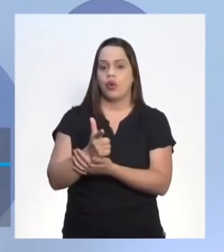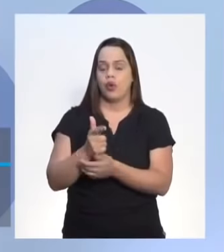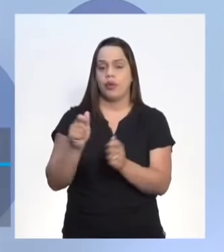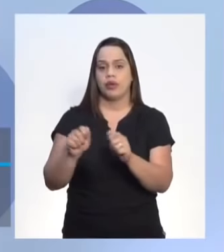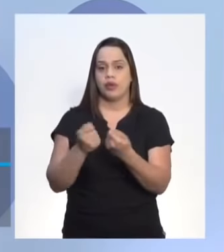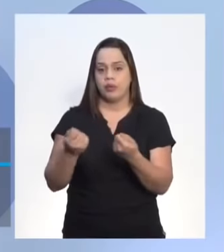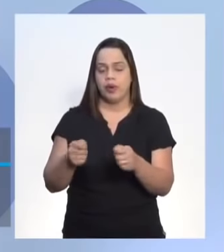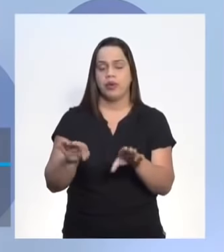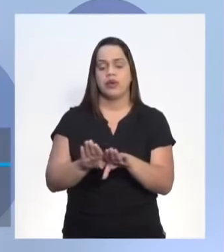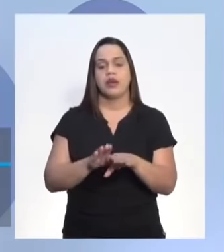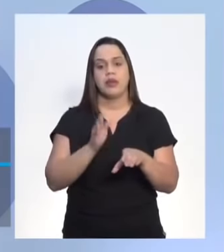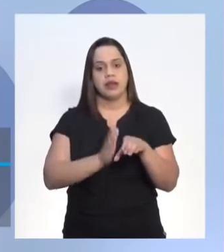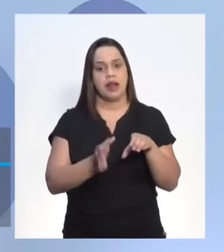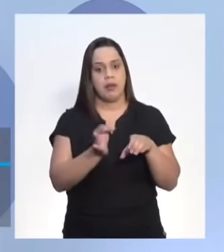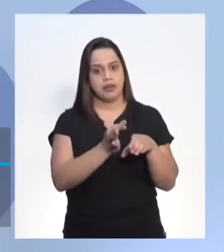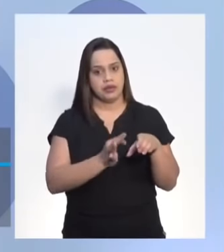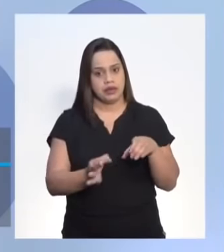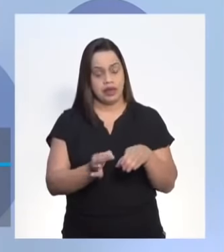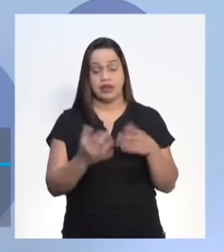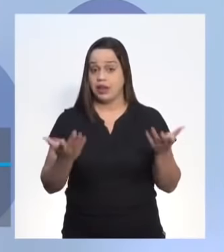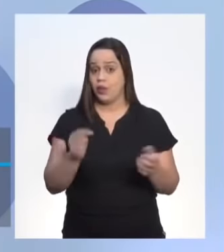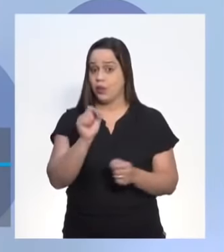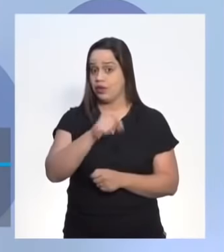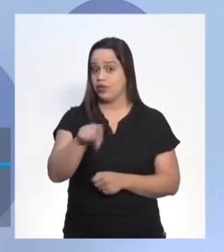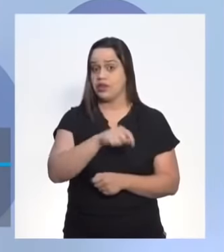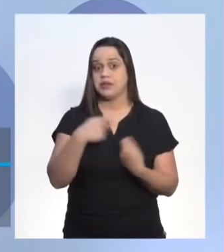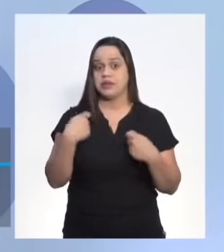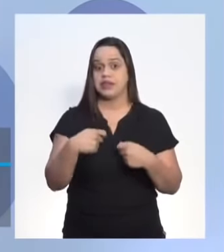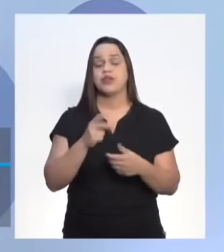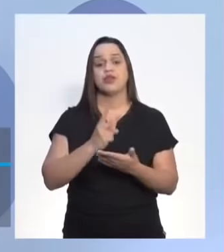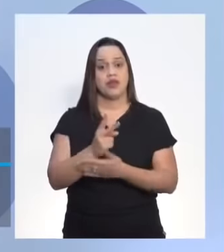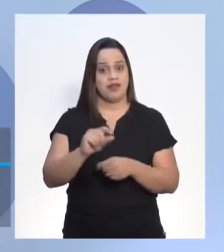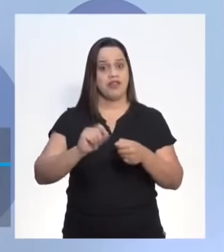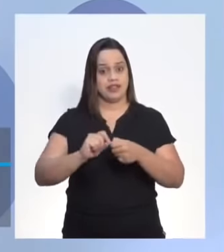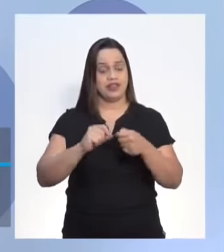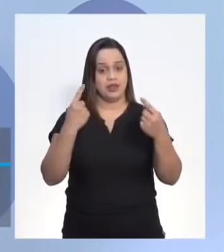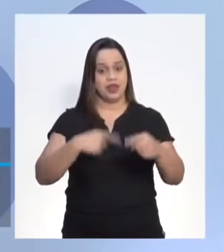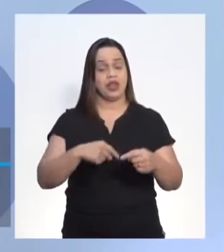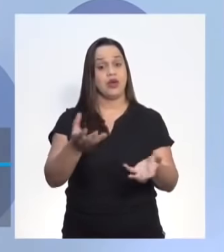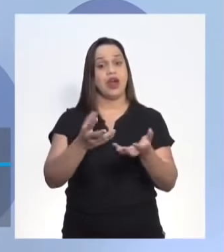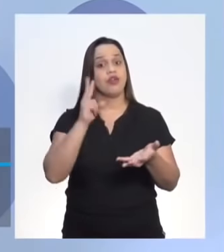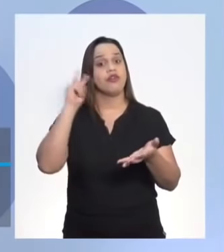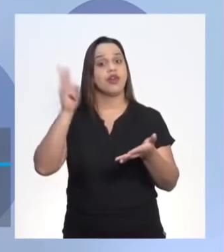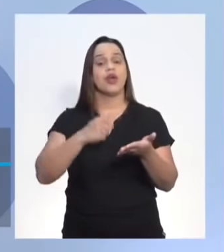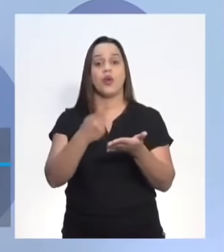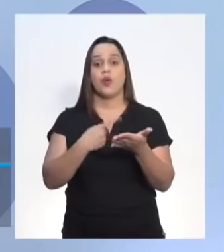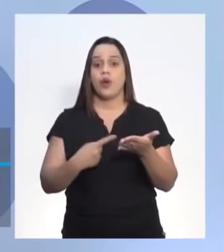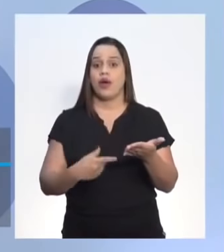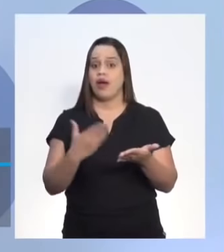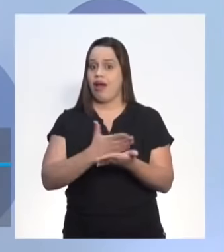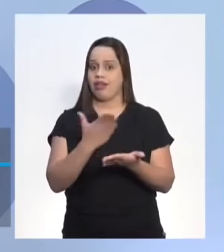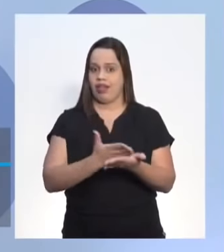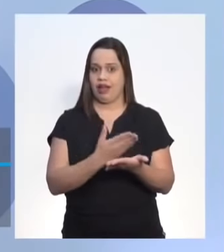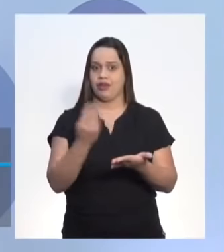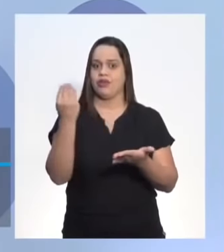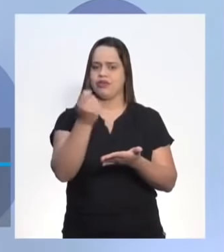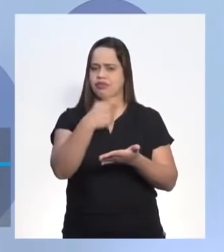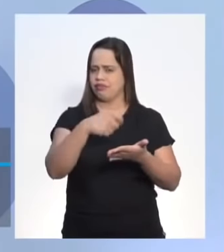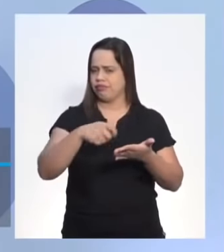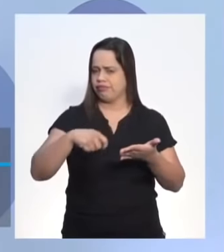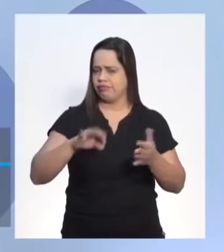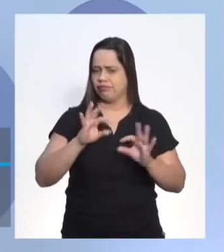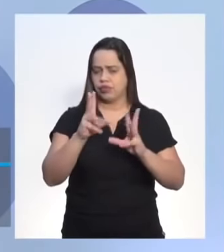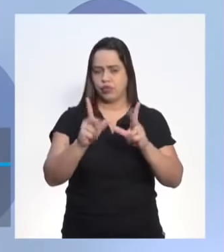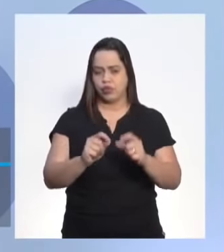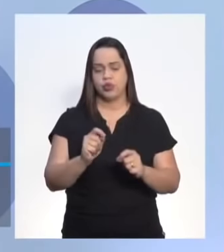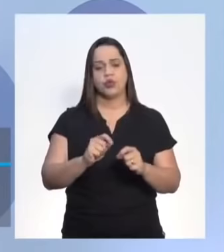e da mortadela, né? Então, a questão aí que vocês têm que colocar, nós queremos ver o caderno de vocês. Então, coloca lá, escreva no caderno de